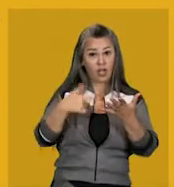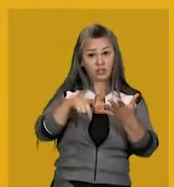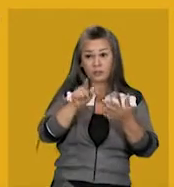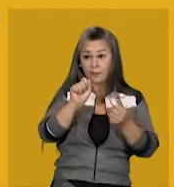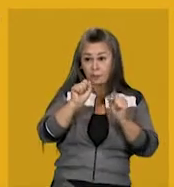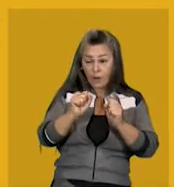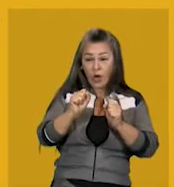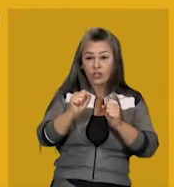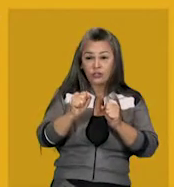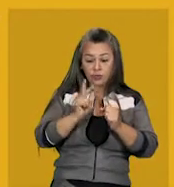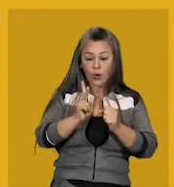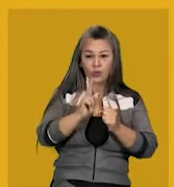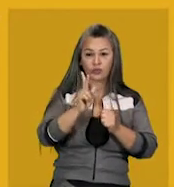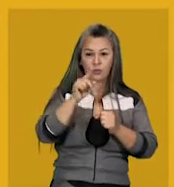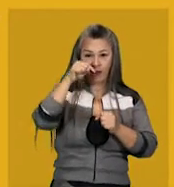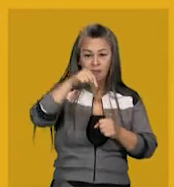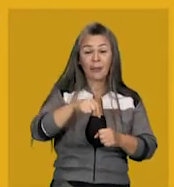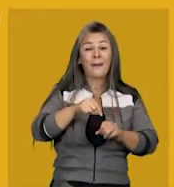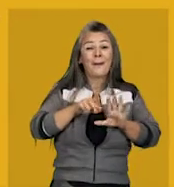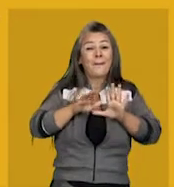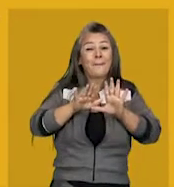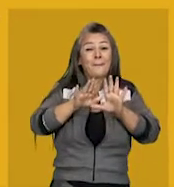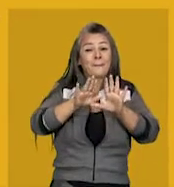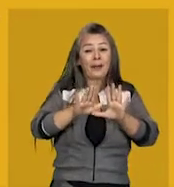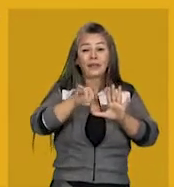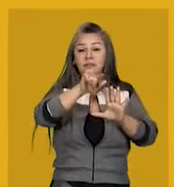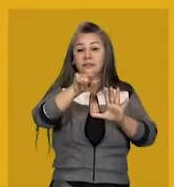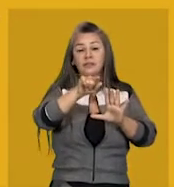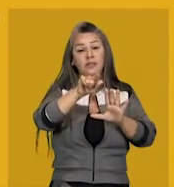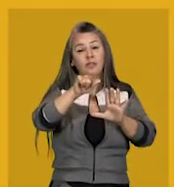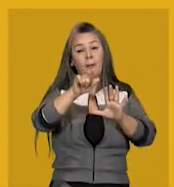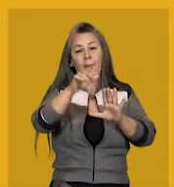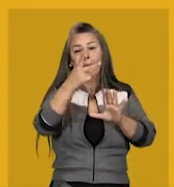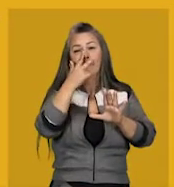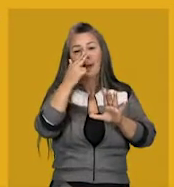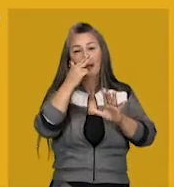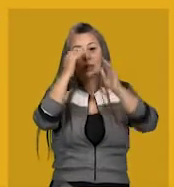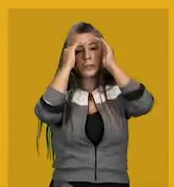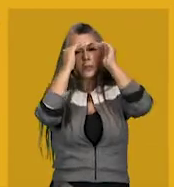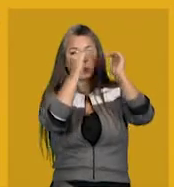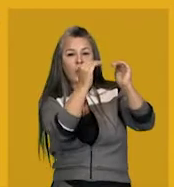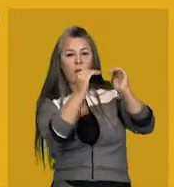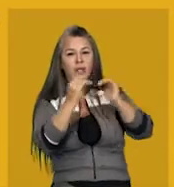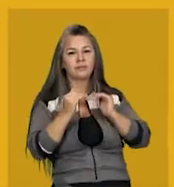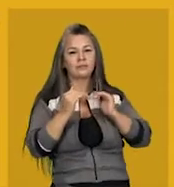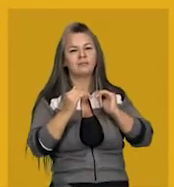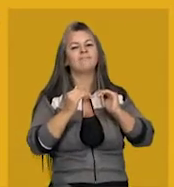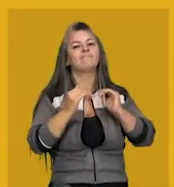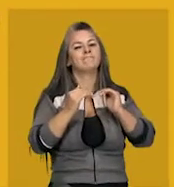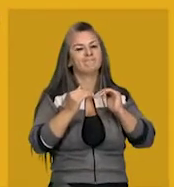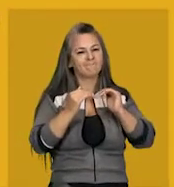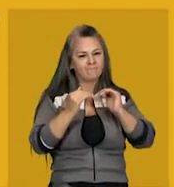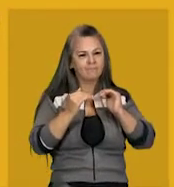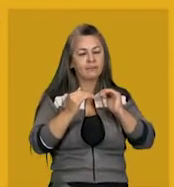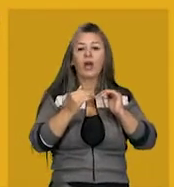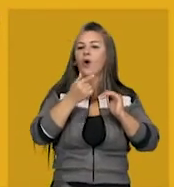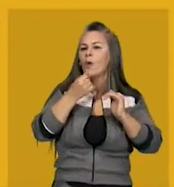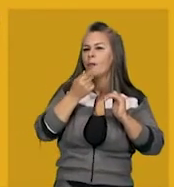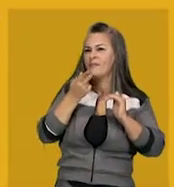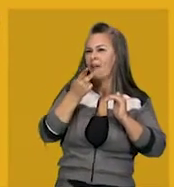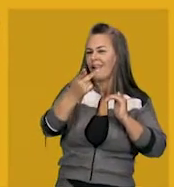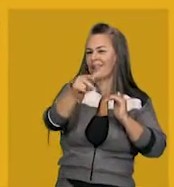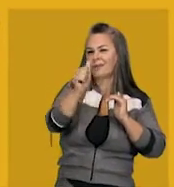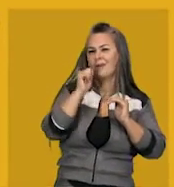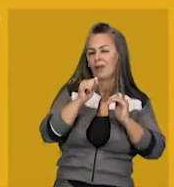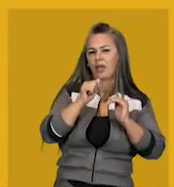casa, se soubesse obedecer à vontade dos que são superiores. Ele falando com a mulher, a Medeia. Quem te expulsa não